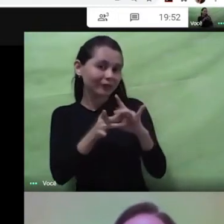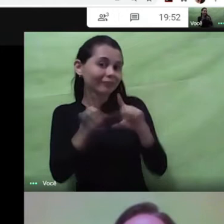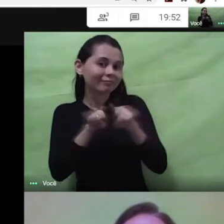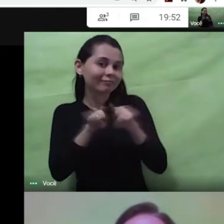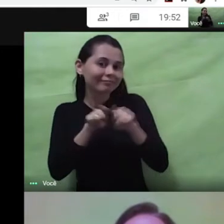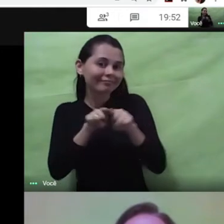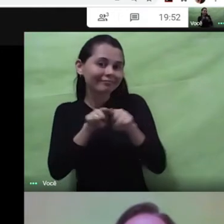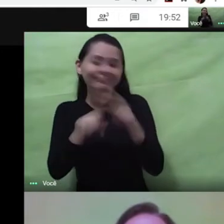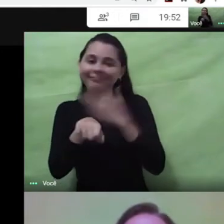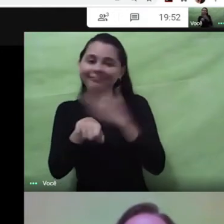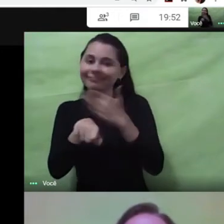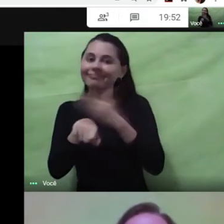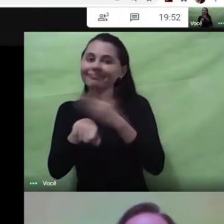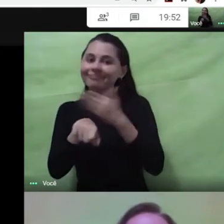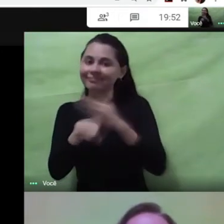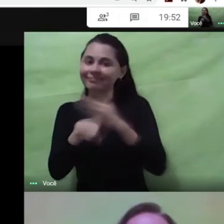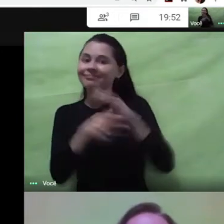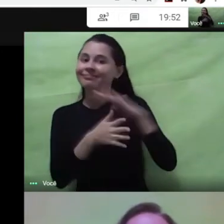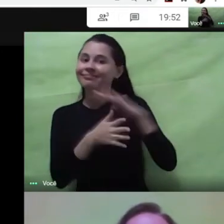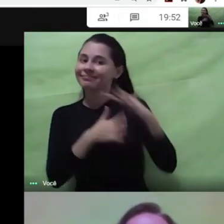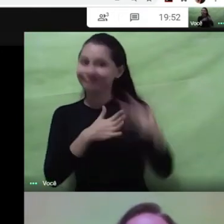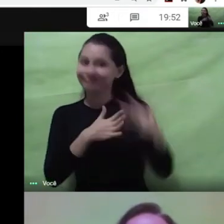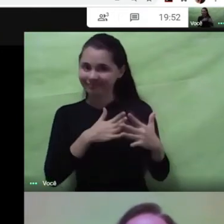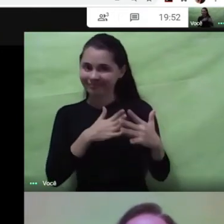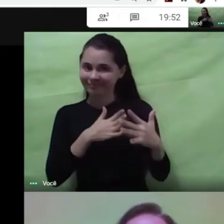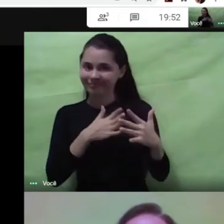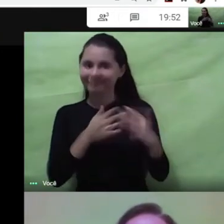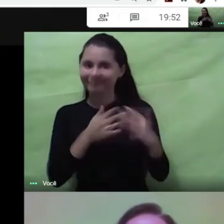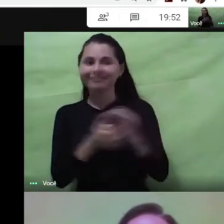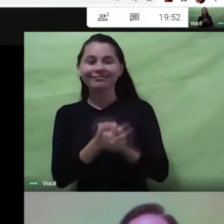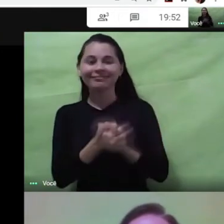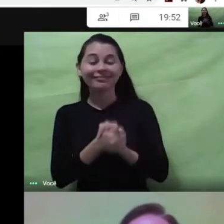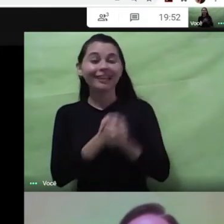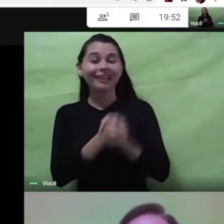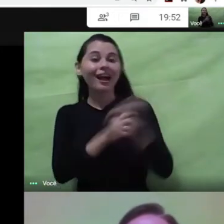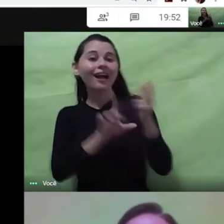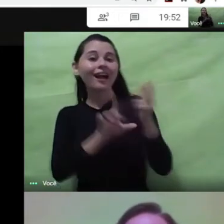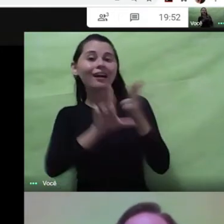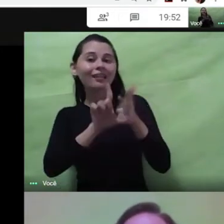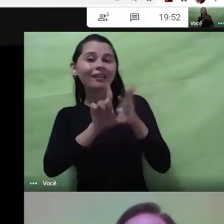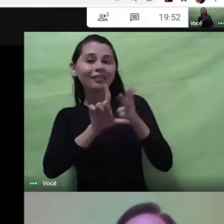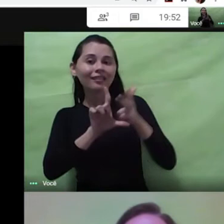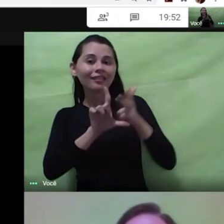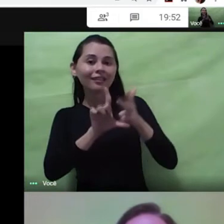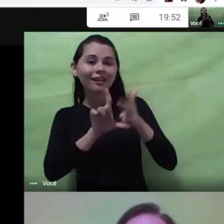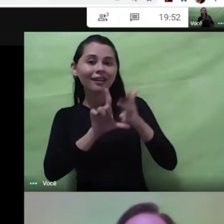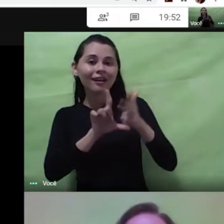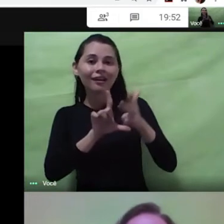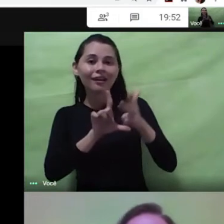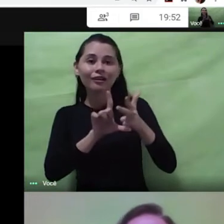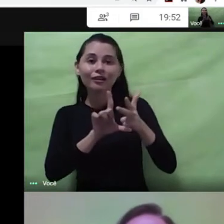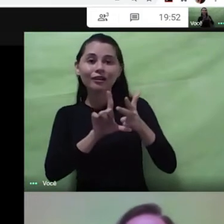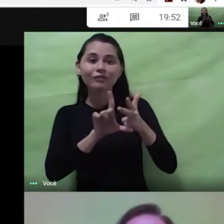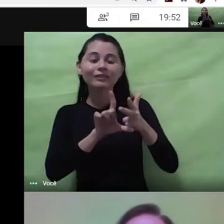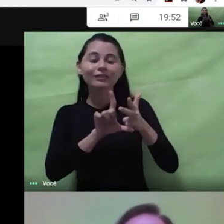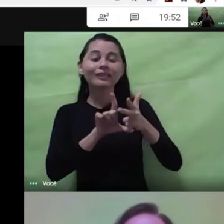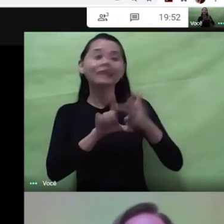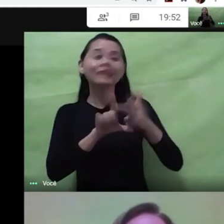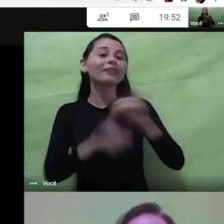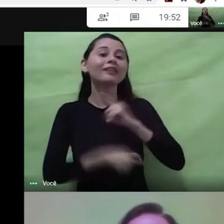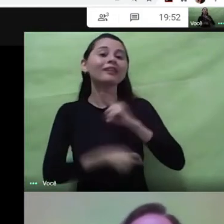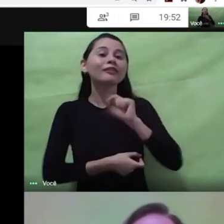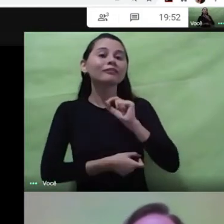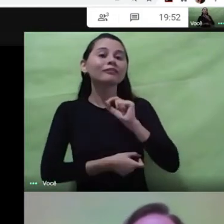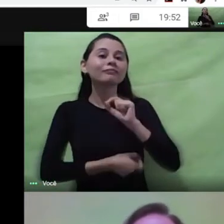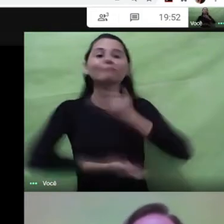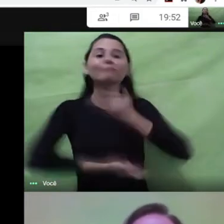Libras. A introdução da live proporcionou uma maior interação entre